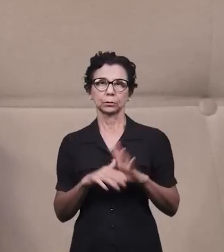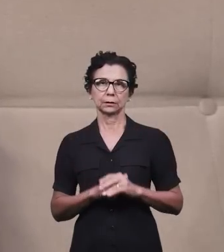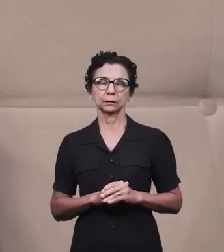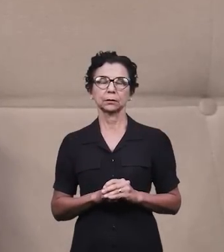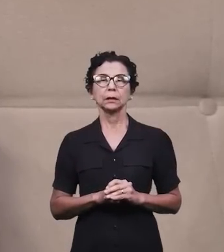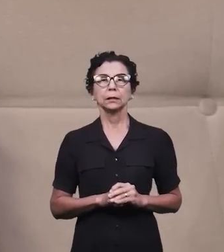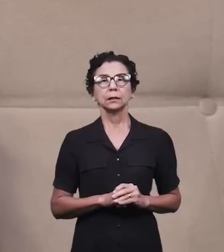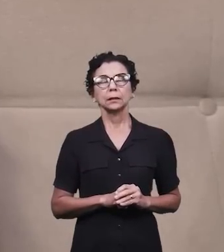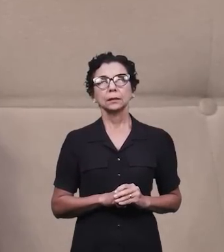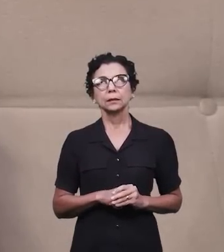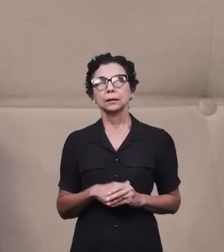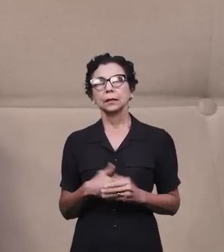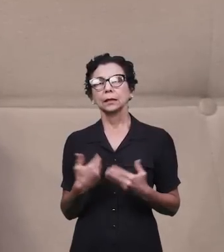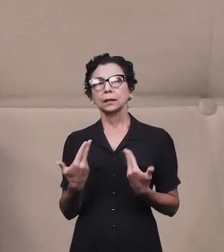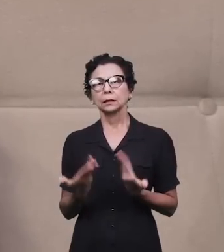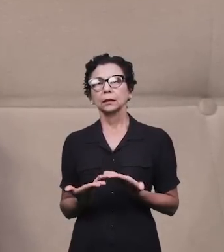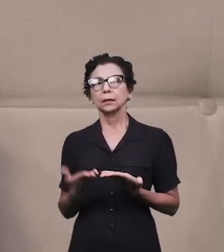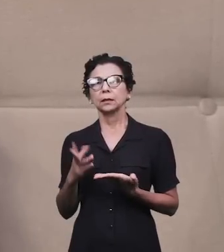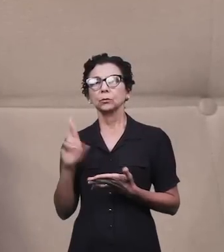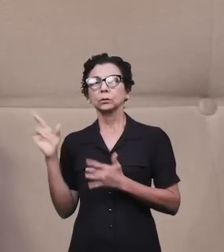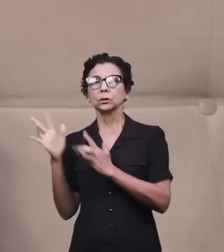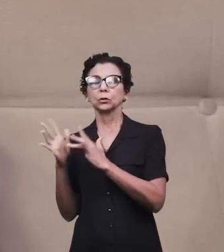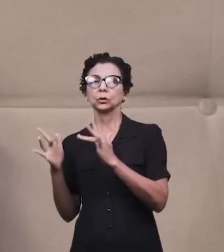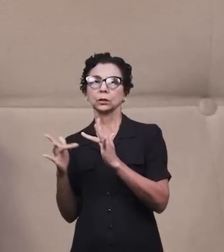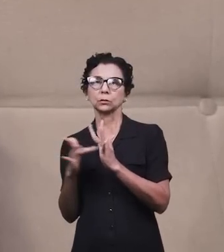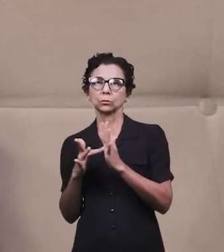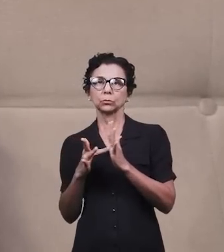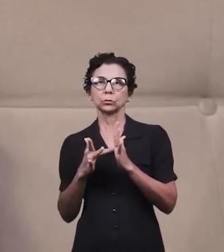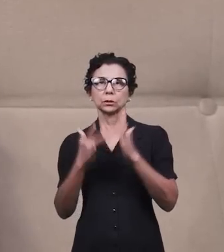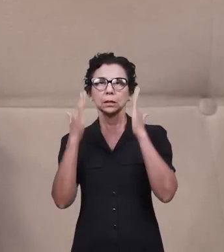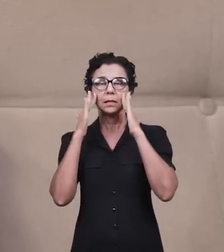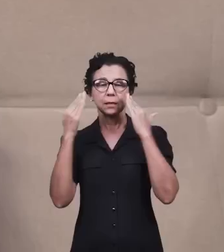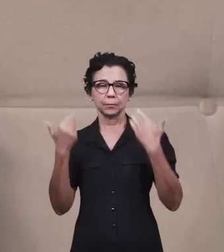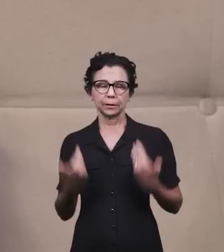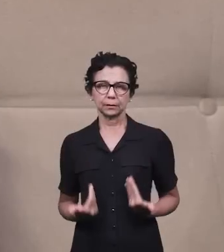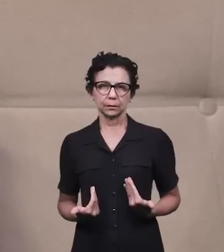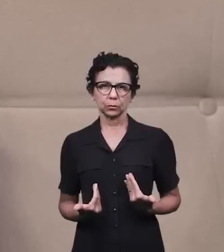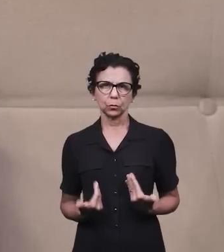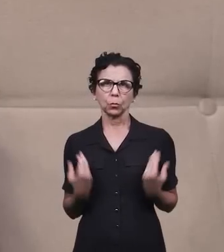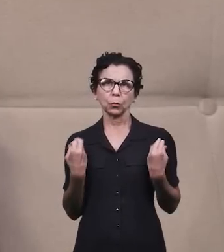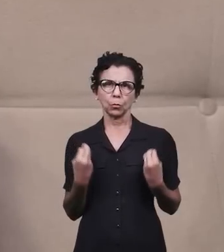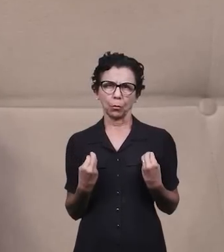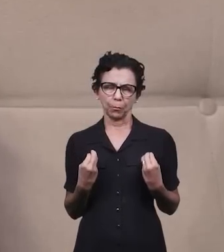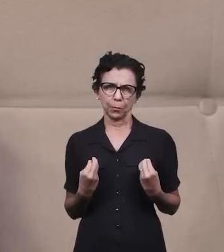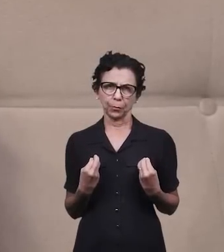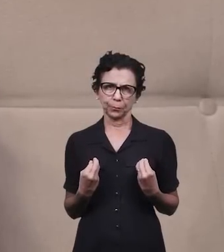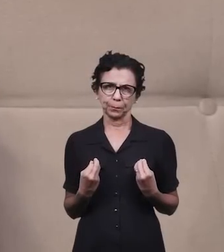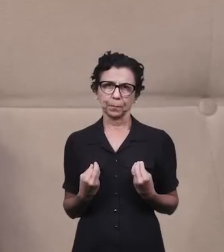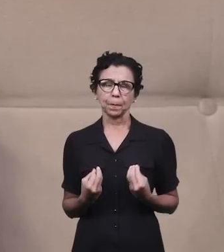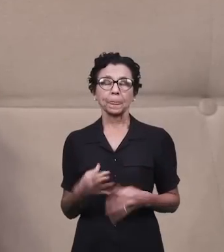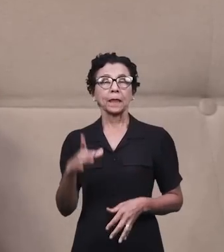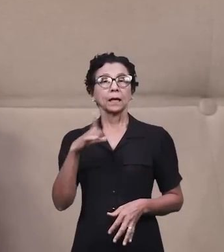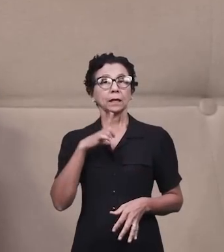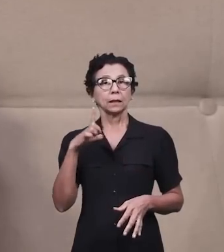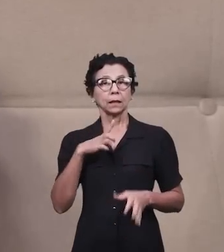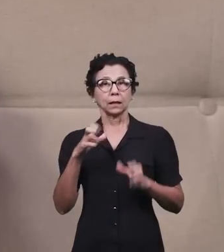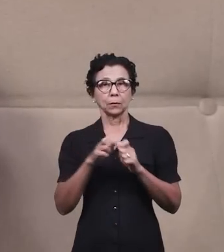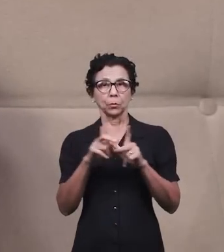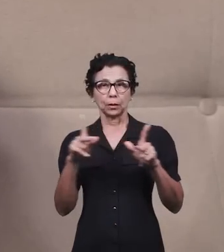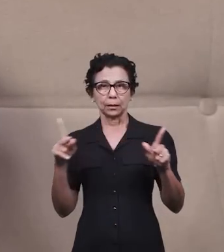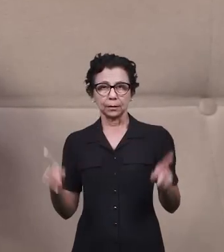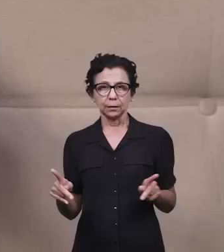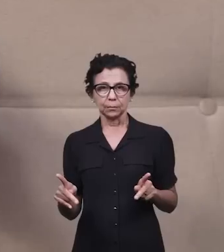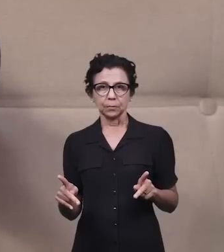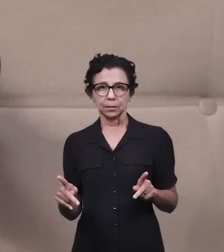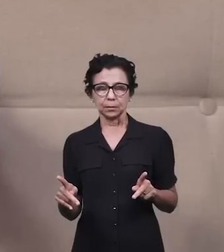que não estão destacados apenas no livro do Apocalipse, mas estão destacados